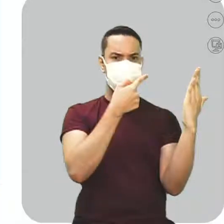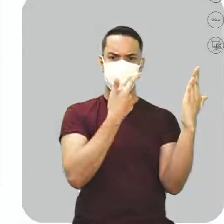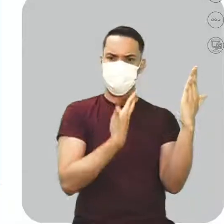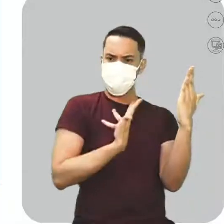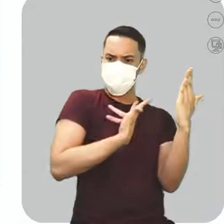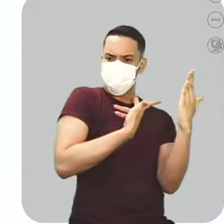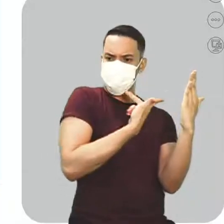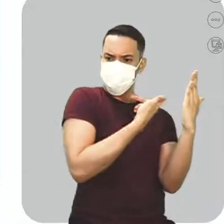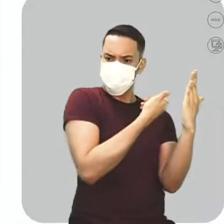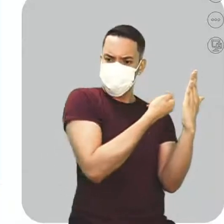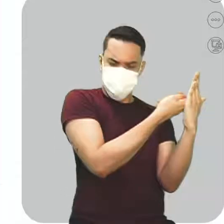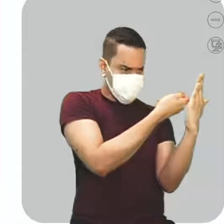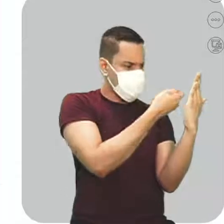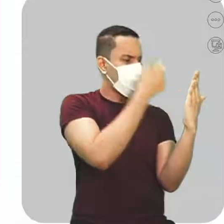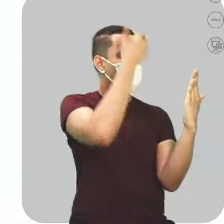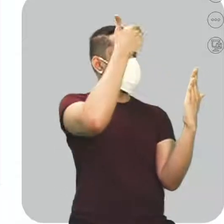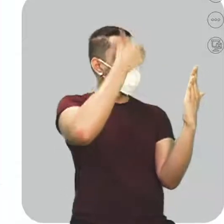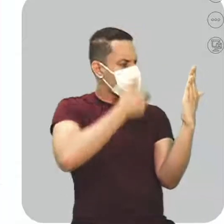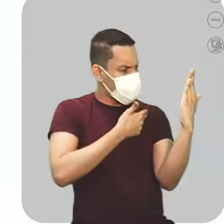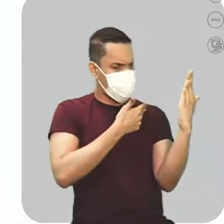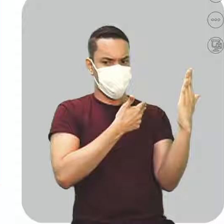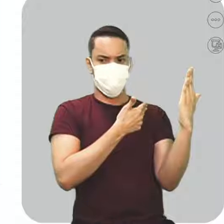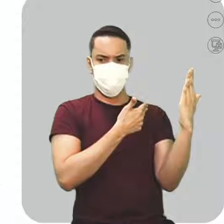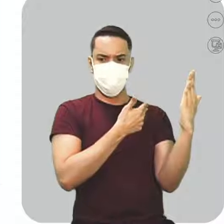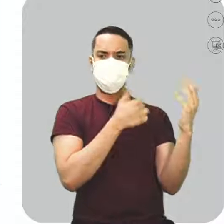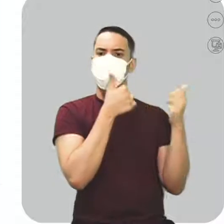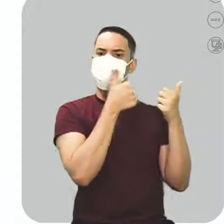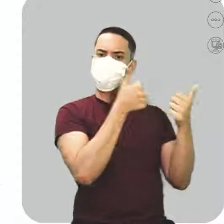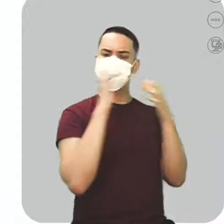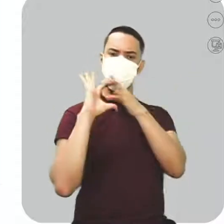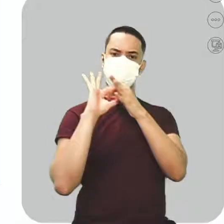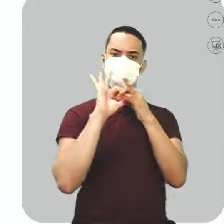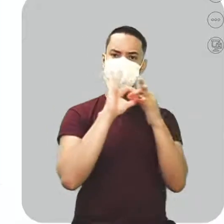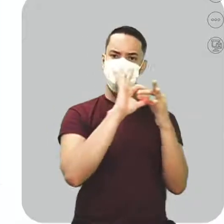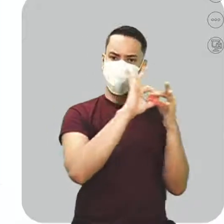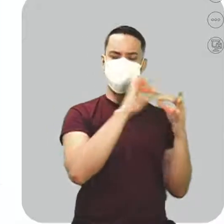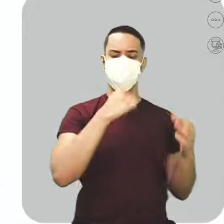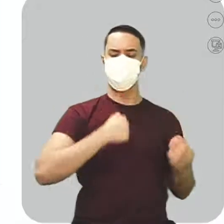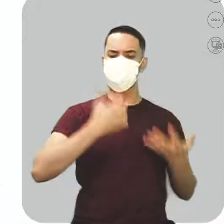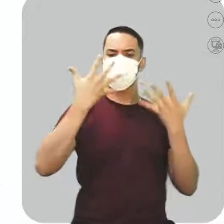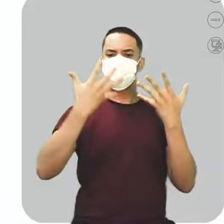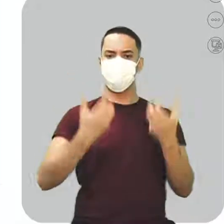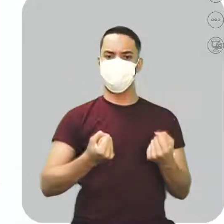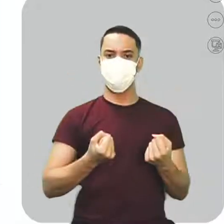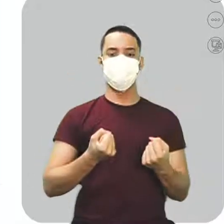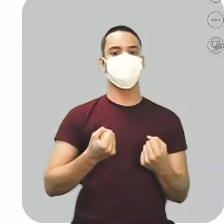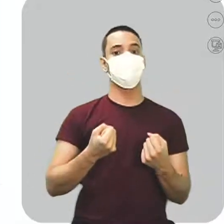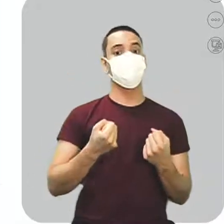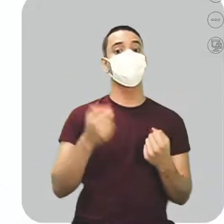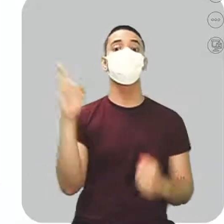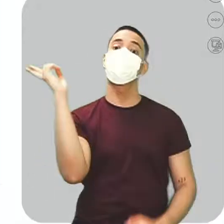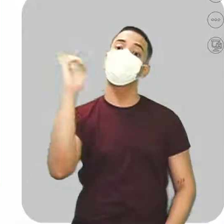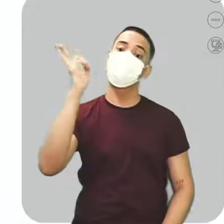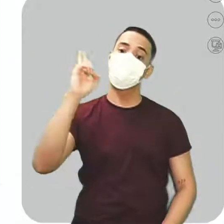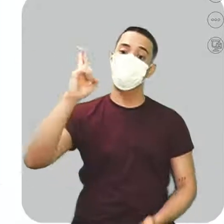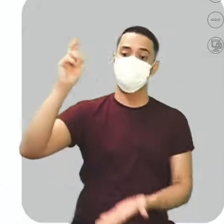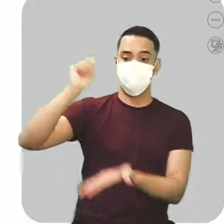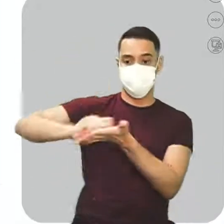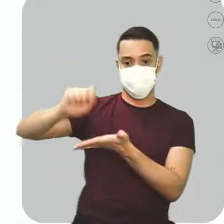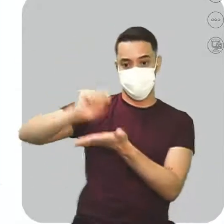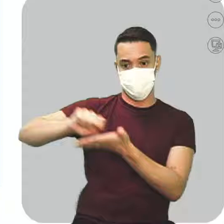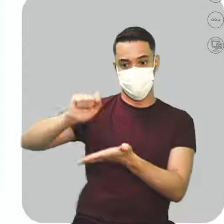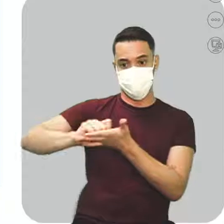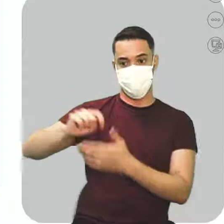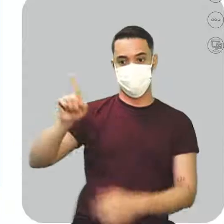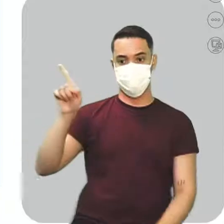convence, prova e persuade. Então aqui, quem é o escritor? É esse que